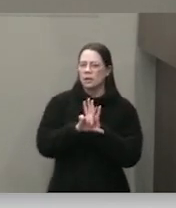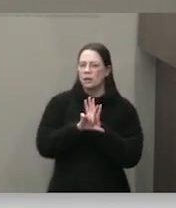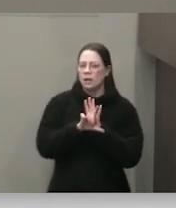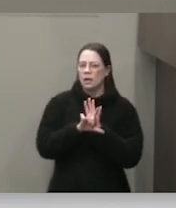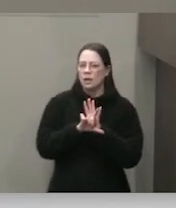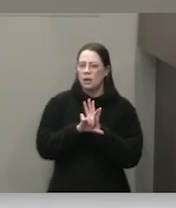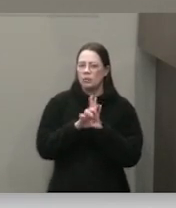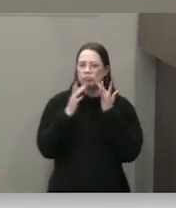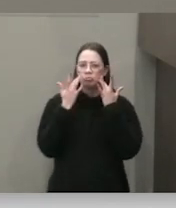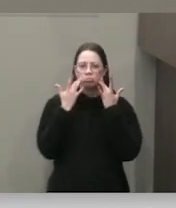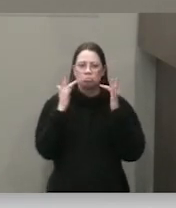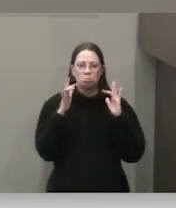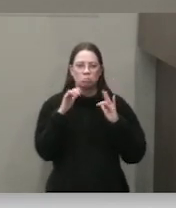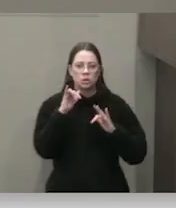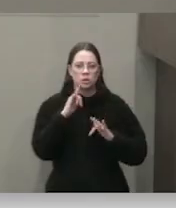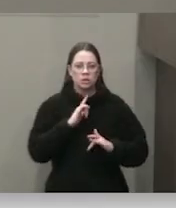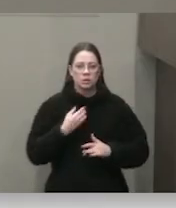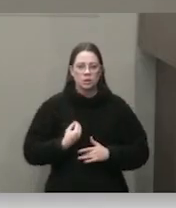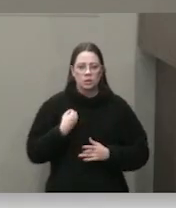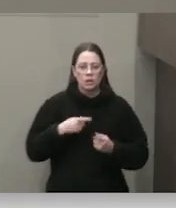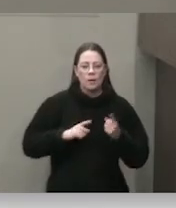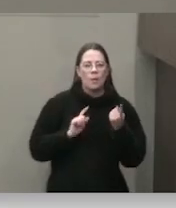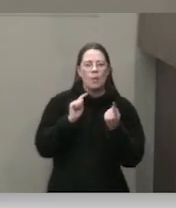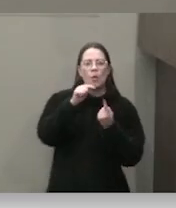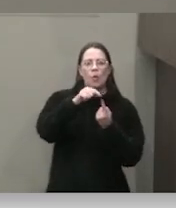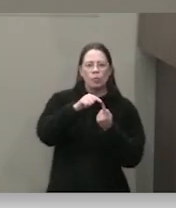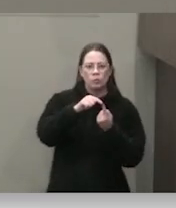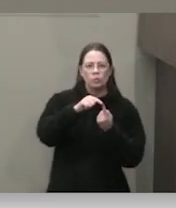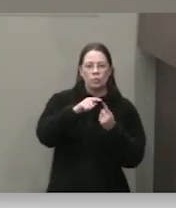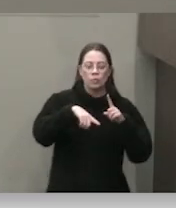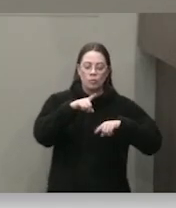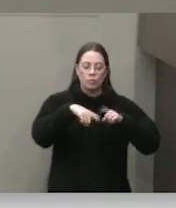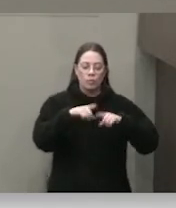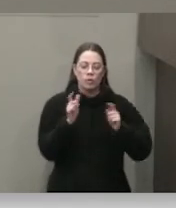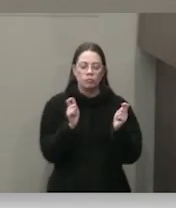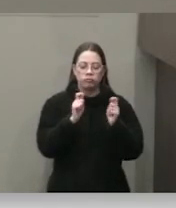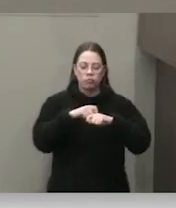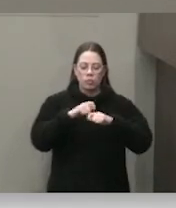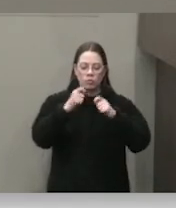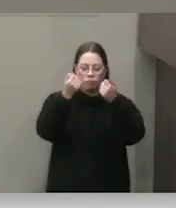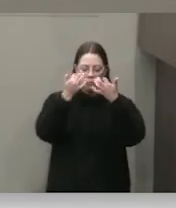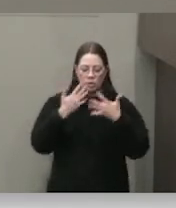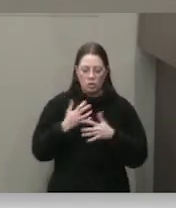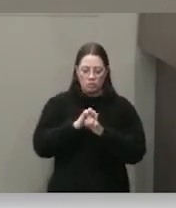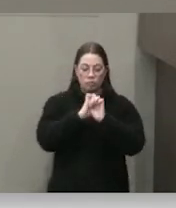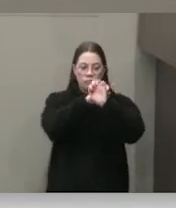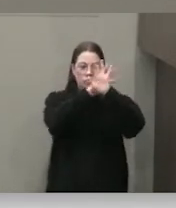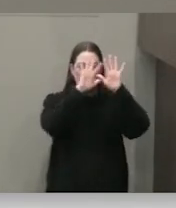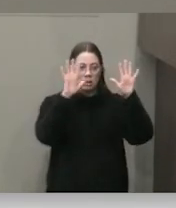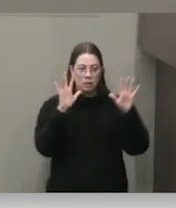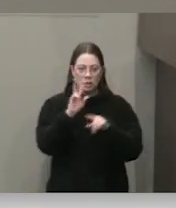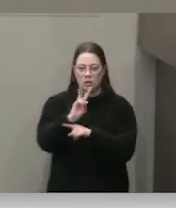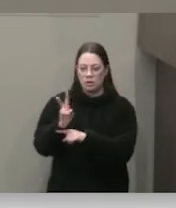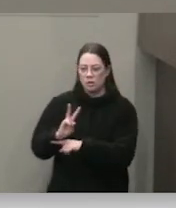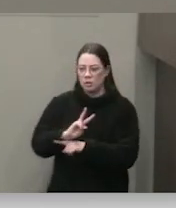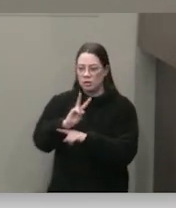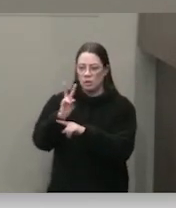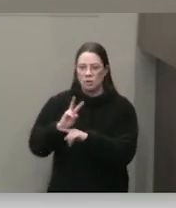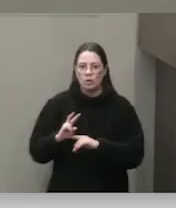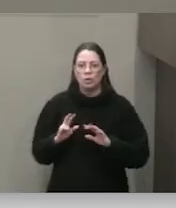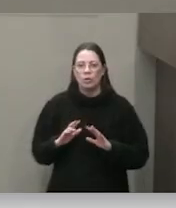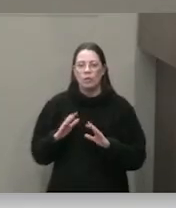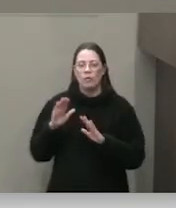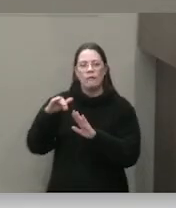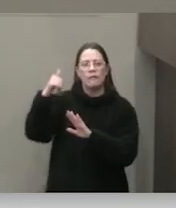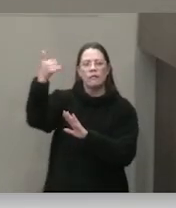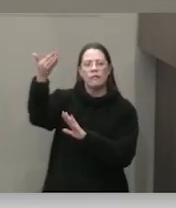ela simplesmente não teria mais o objeto que seria de possibilitar a clareza na hora da fiscalização, ele ficaria totalmente